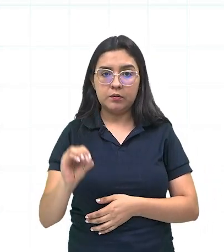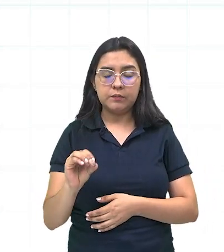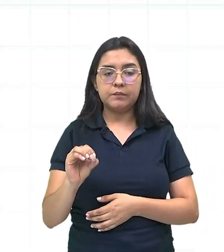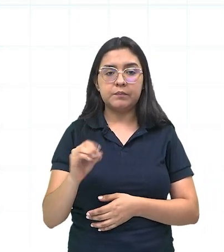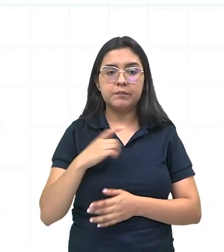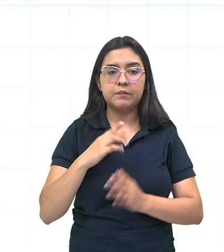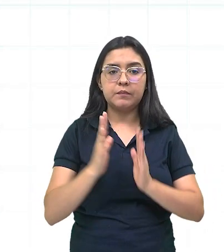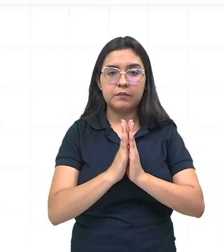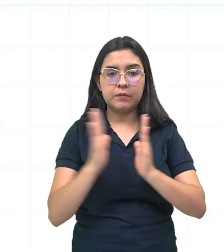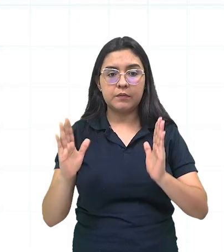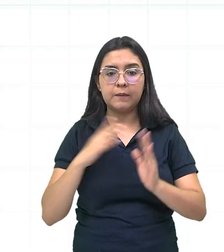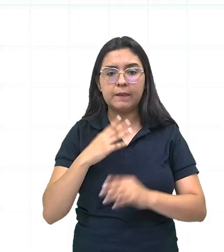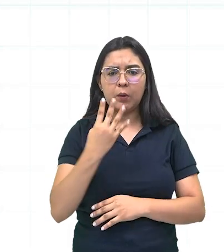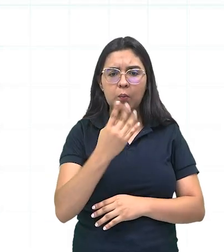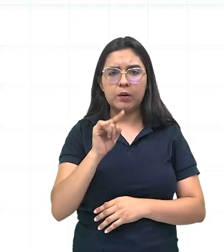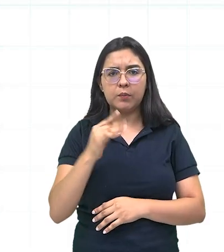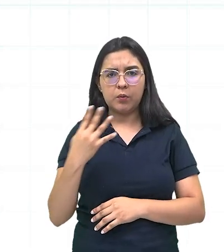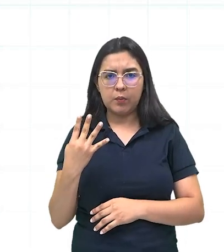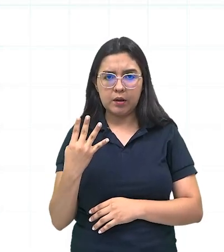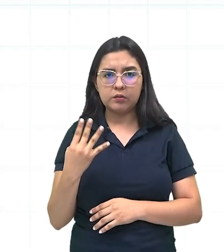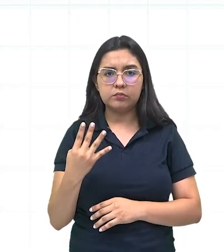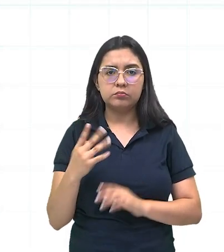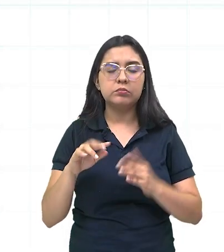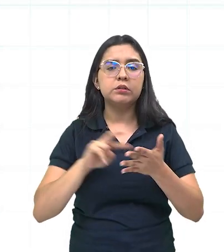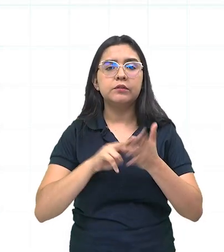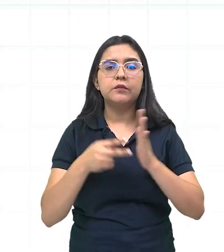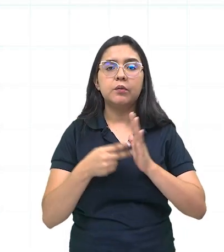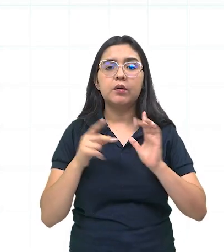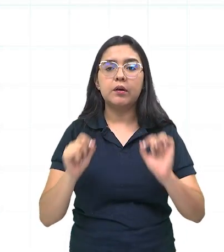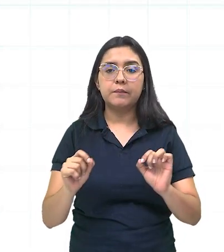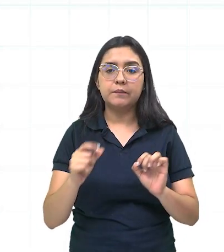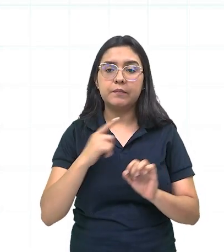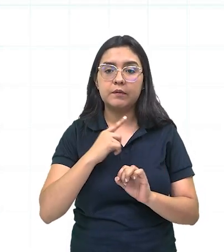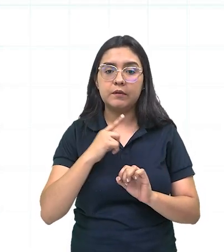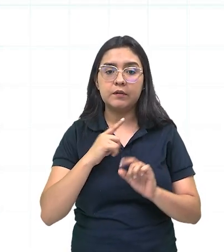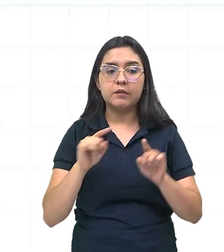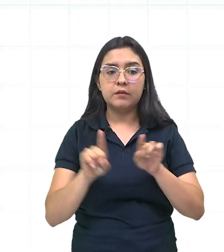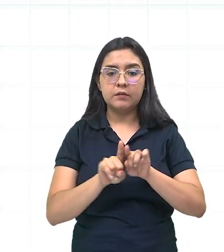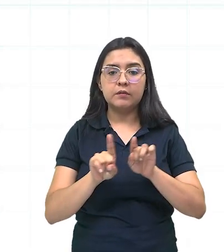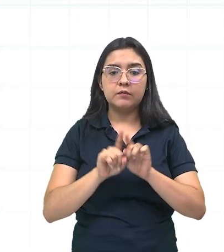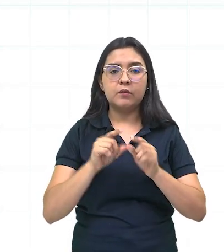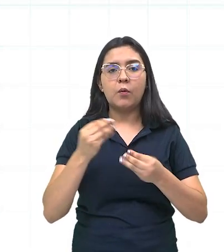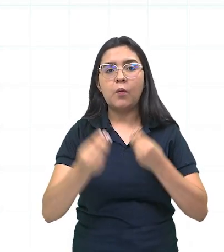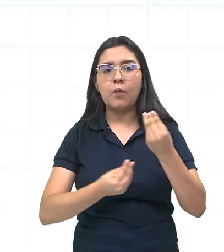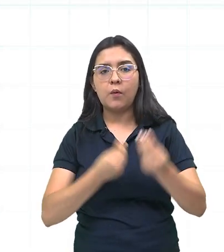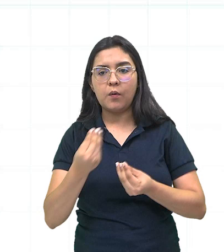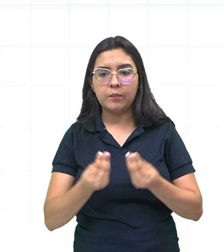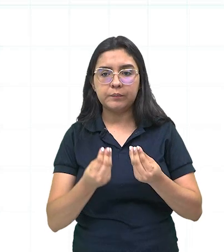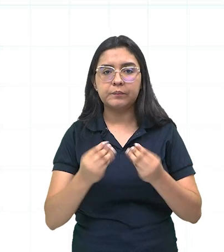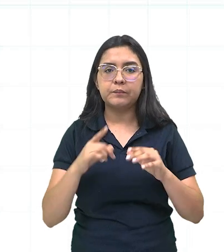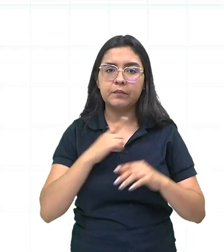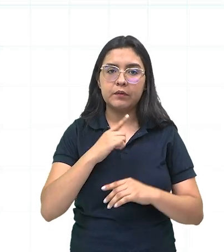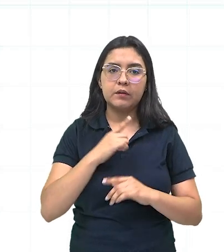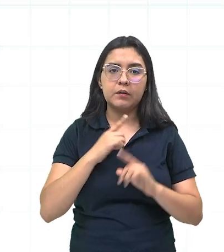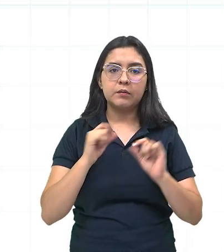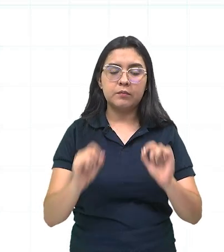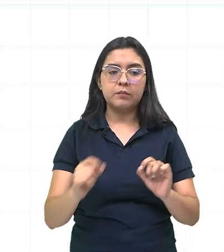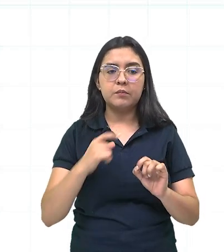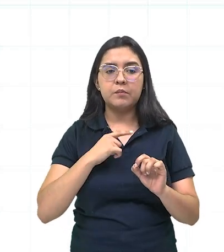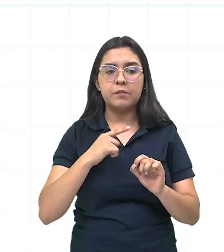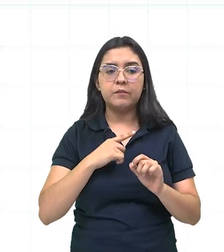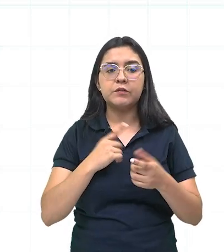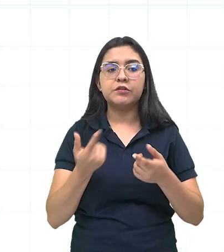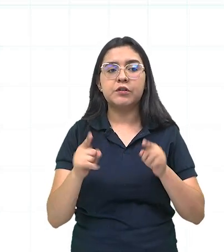numa sequência de 4/4, significa que ele vai atuar da seguinte forma, né? Como se estivesse